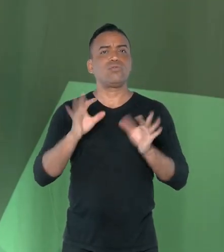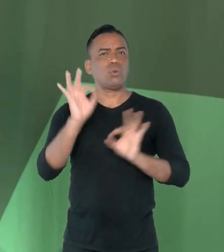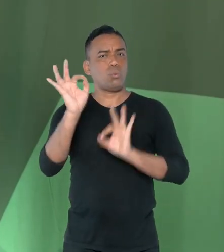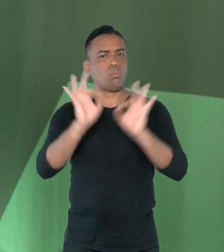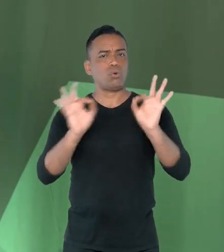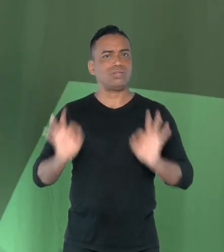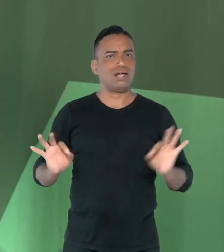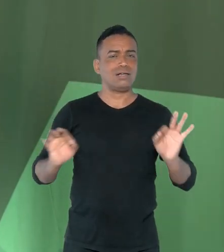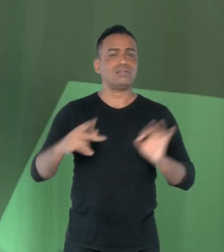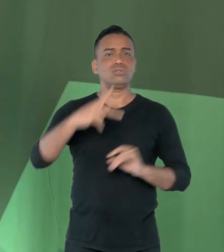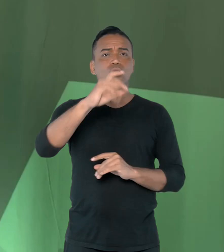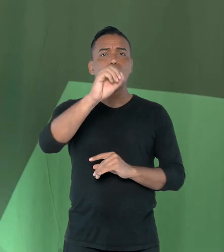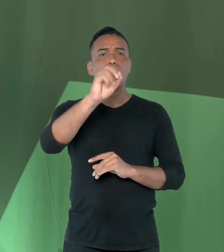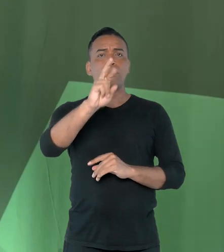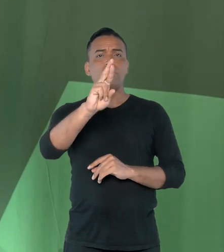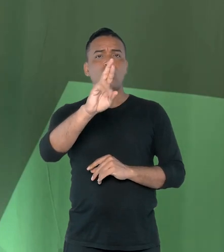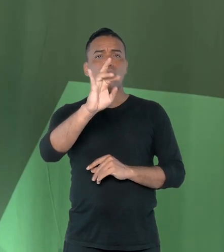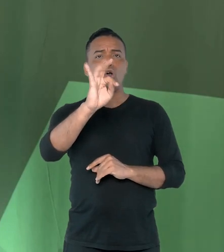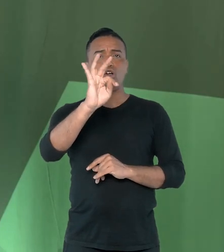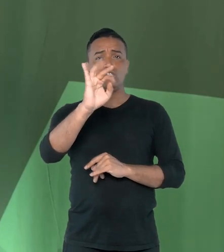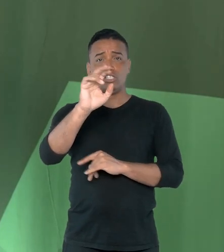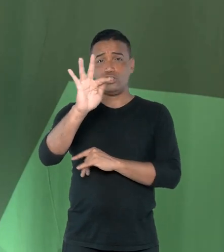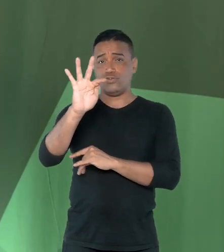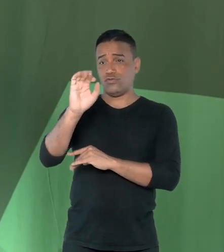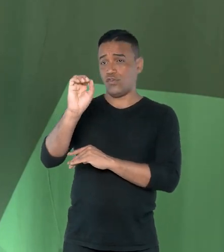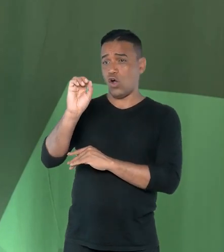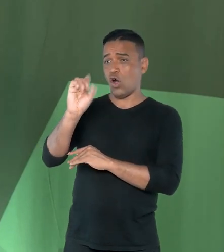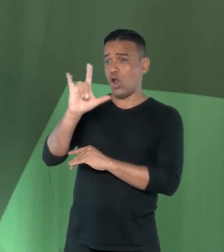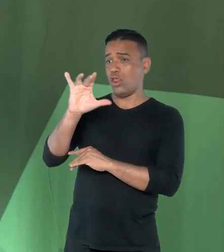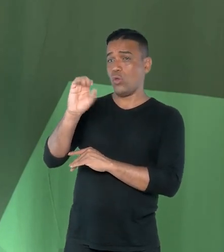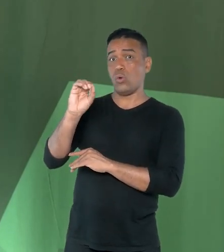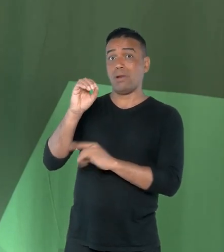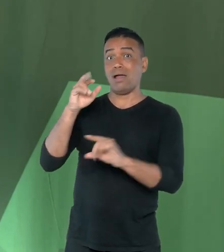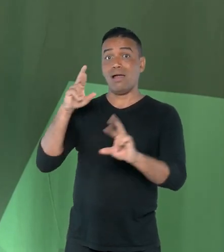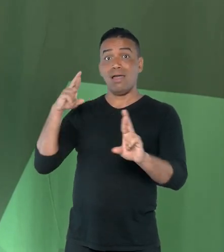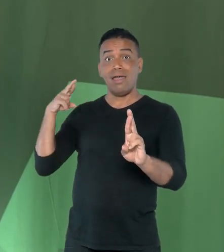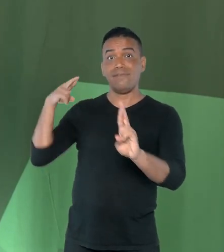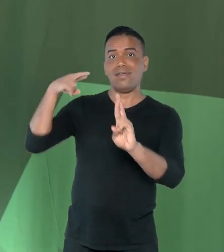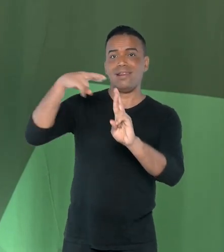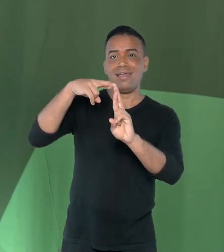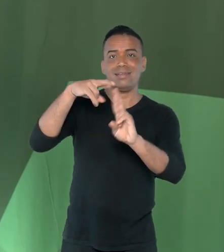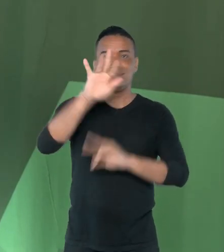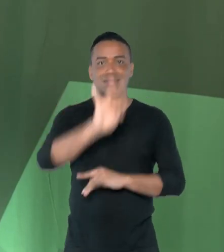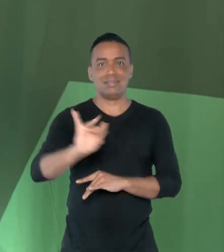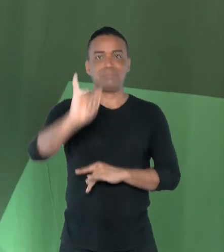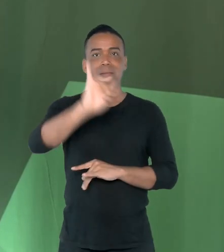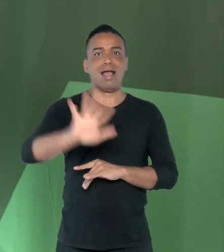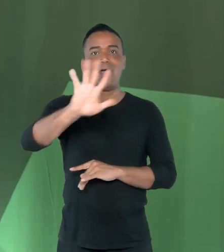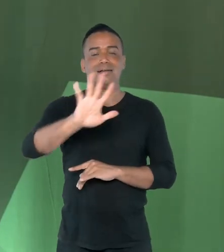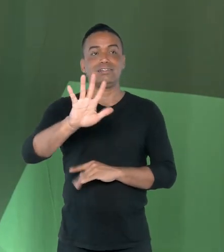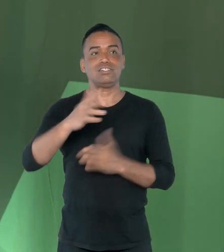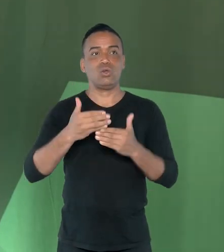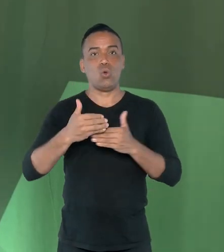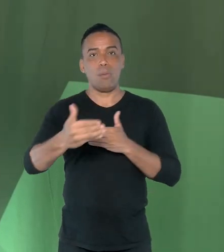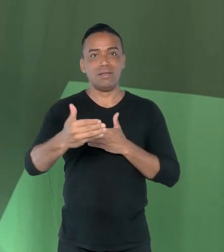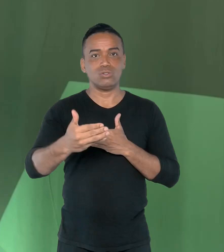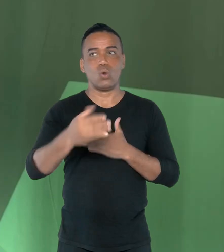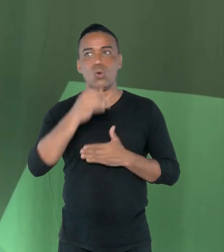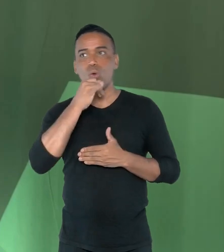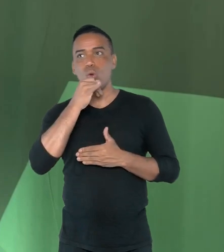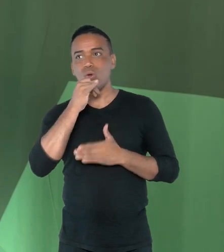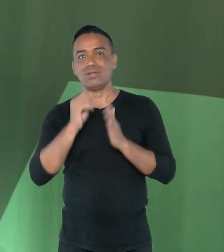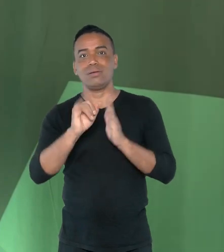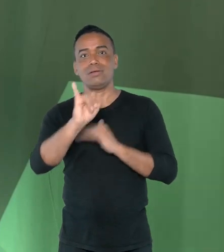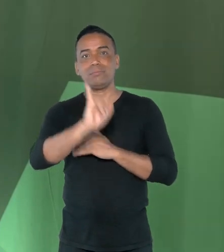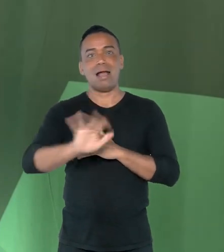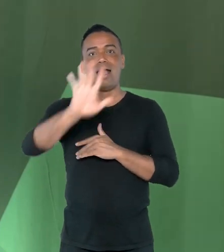montando um portfólio para ela no Pinterest de referências de imagens. Então, por exemplo, começou ali com as imagens